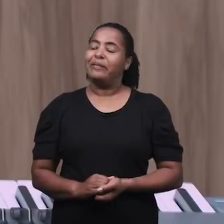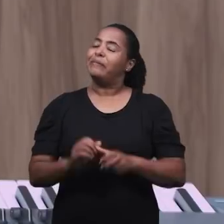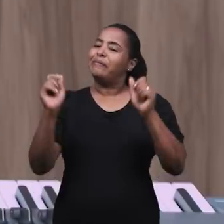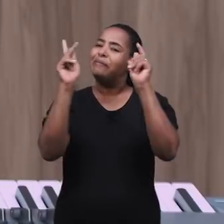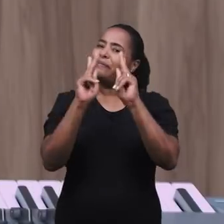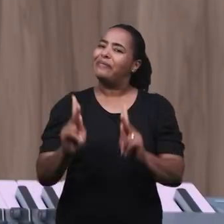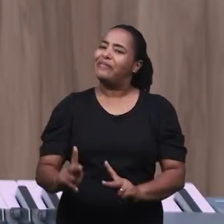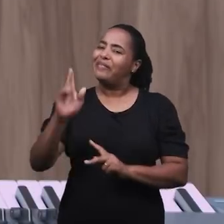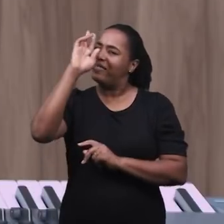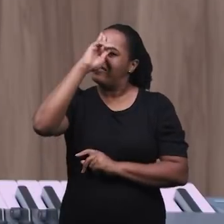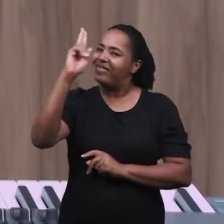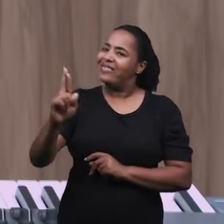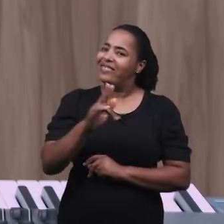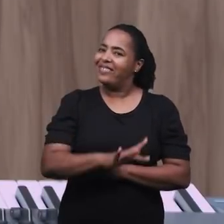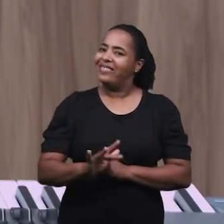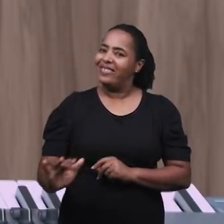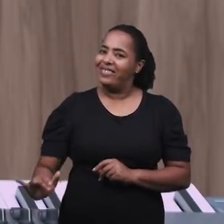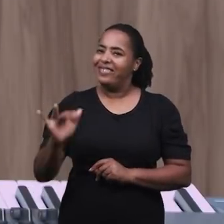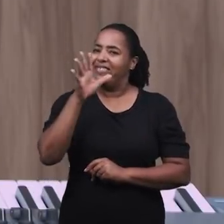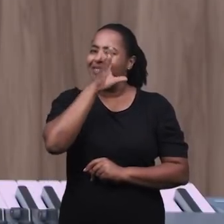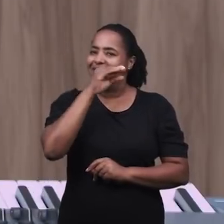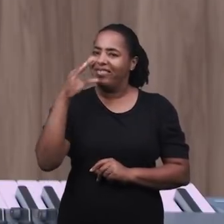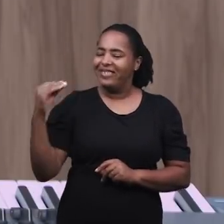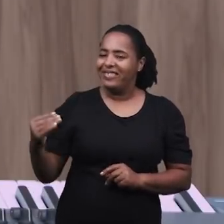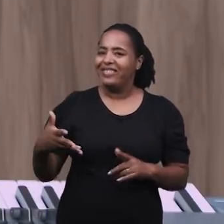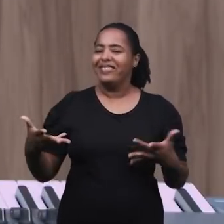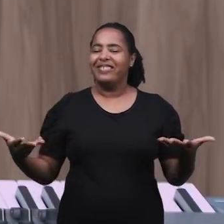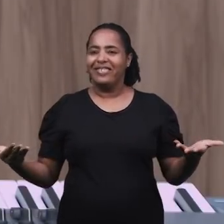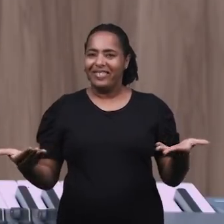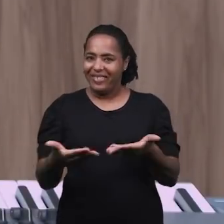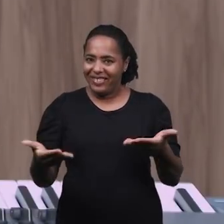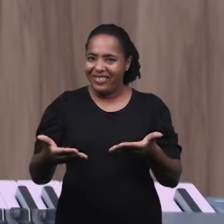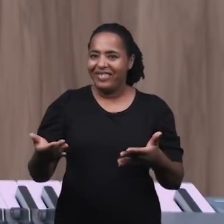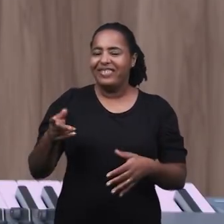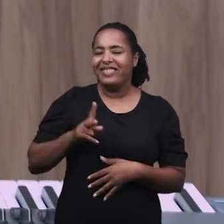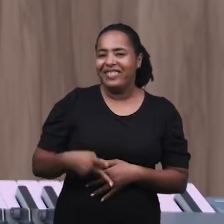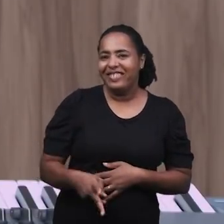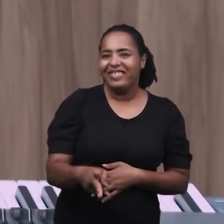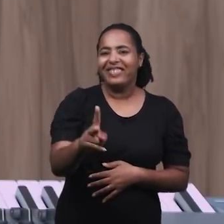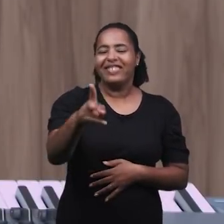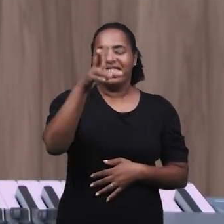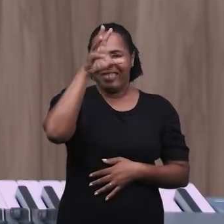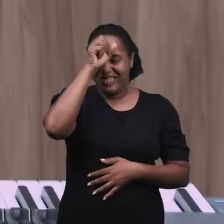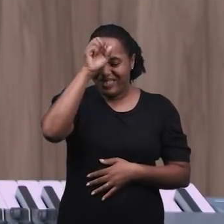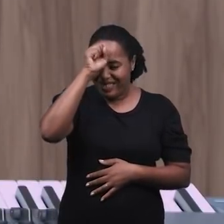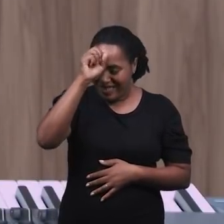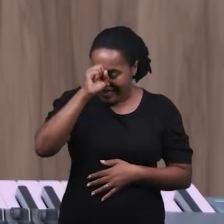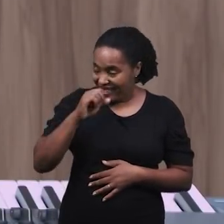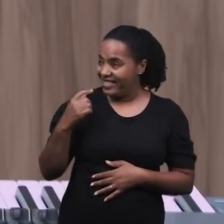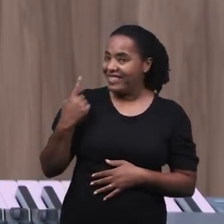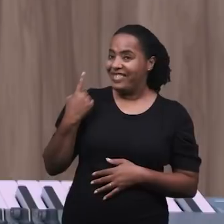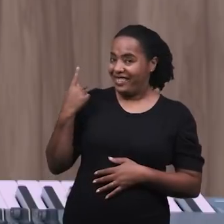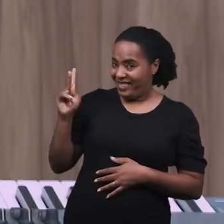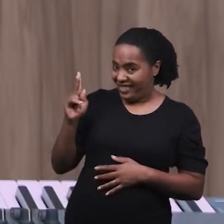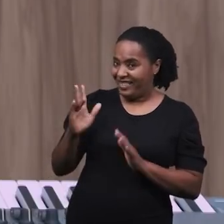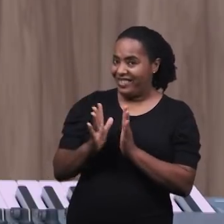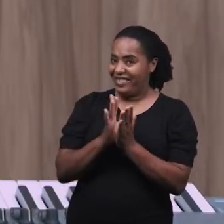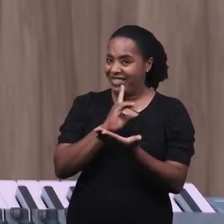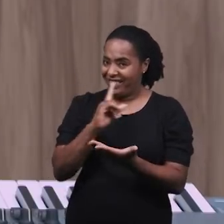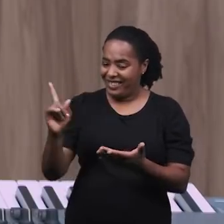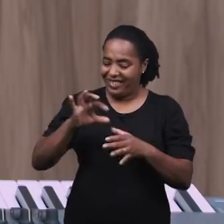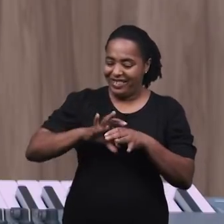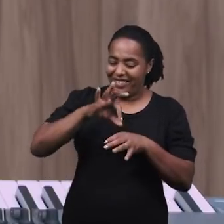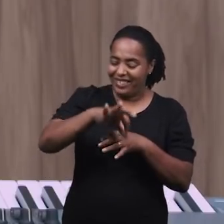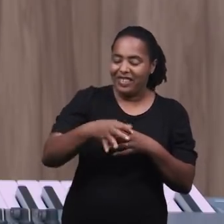A paz do Senhor, crianças e adolescentes. Hoje nós vamos continuar aprendendo o louvor A Tua Palavra é Semente. E hoje